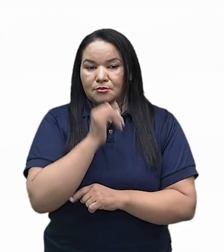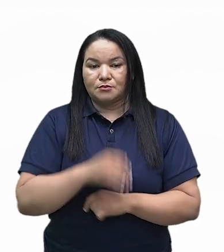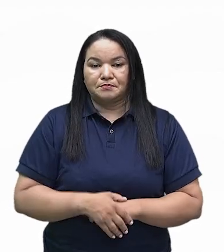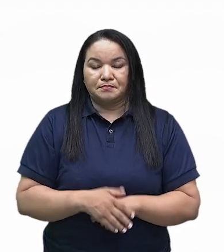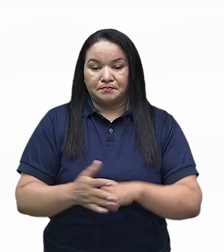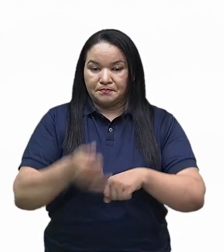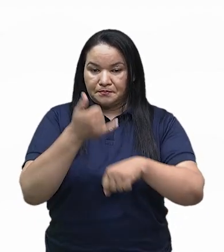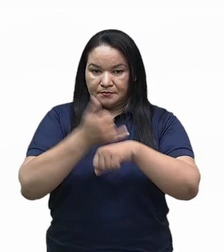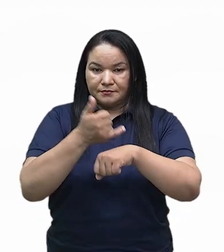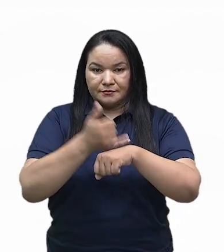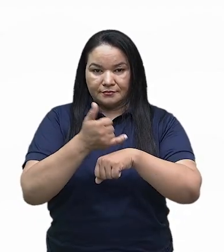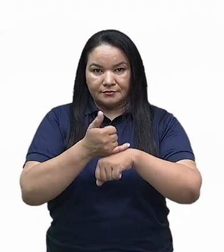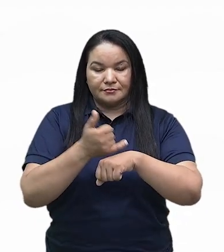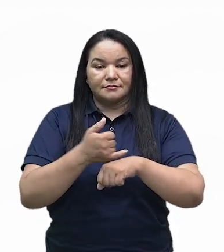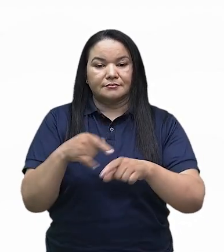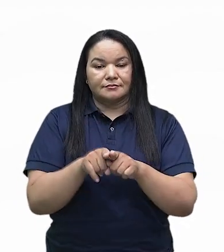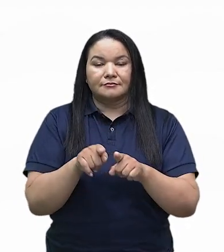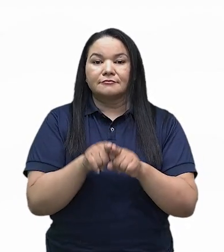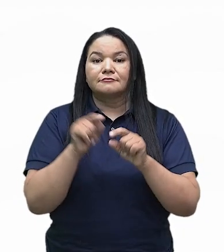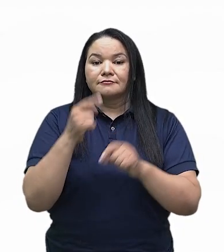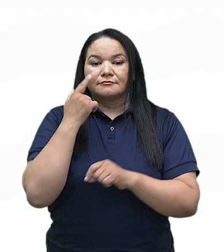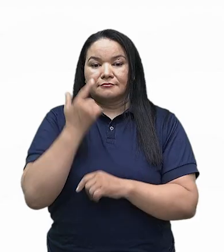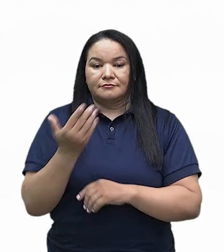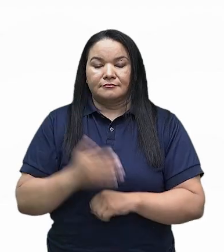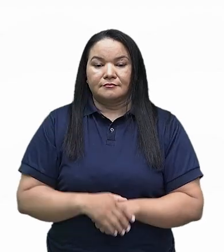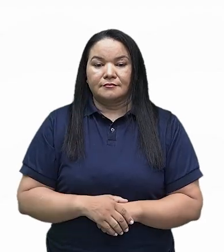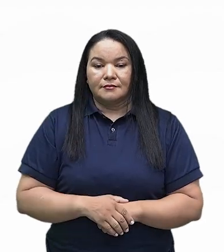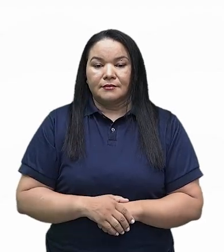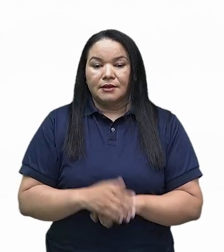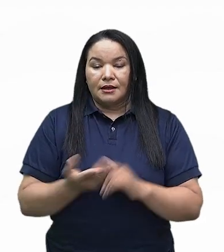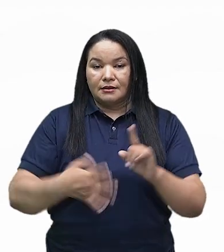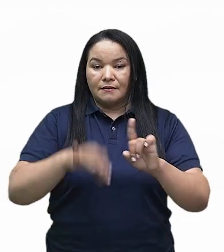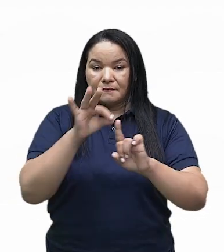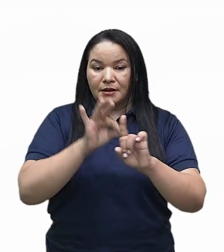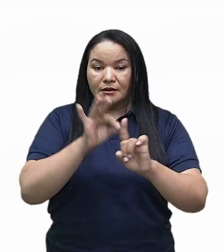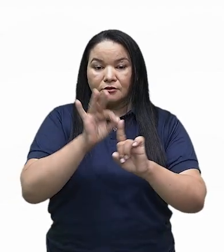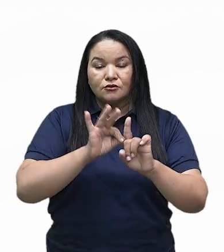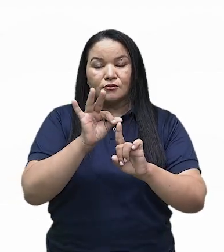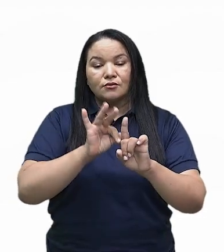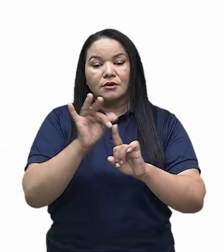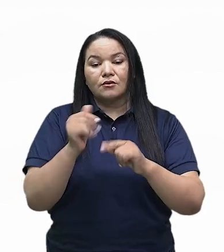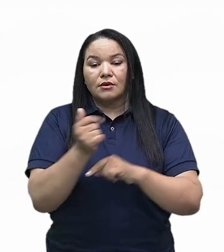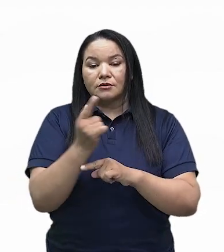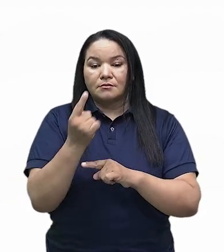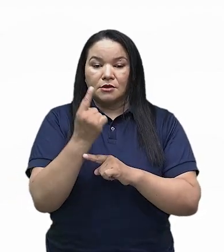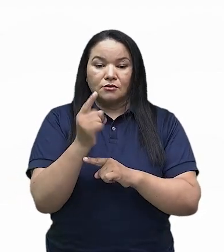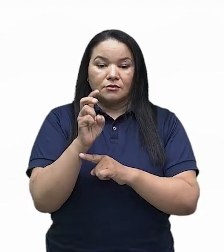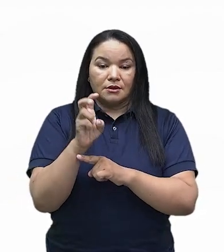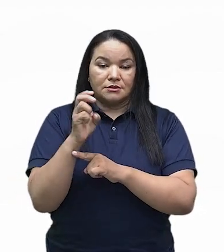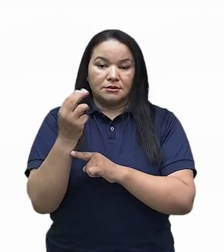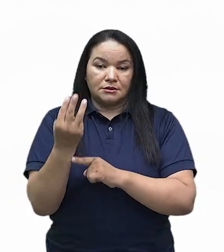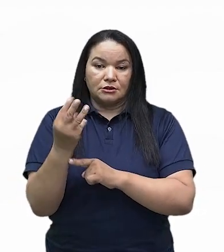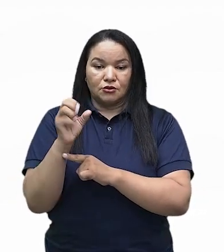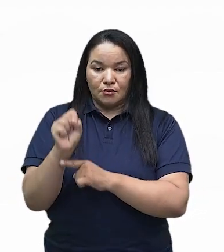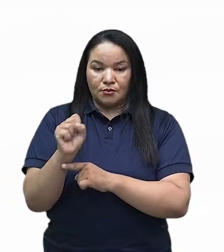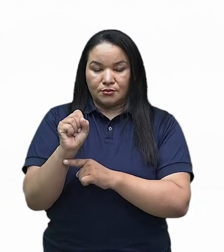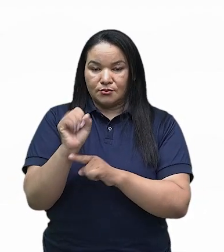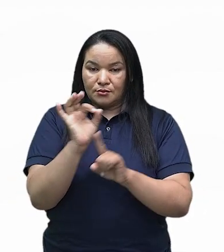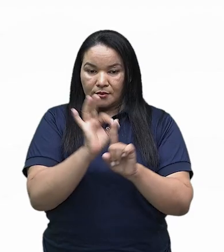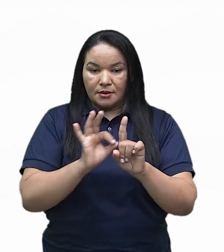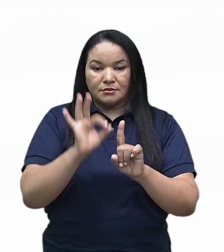aí do ferro, né, o ferro fundido, em que a sua temperatura de fusão é de 1538 graus